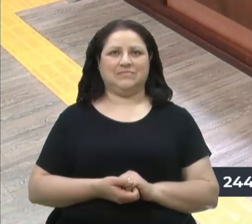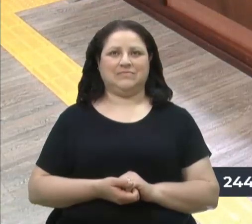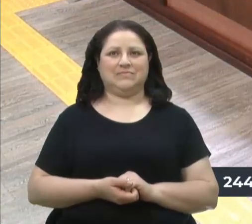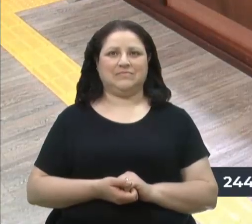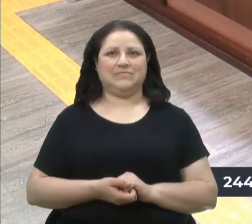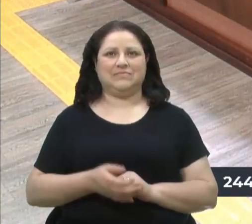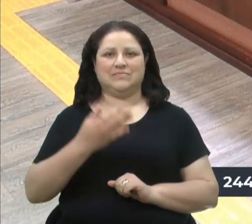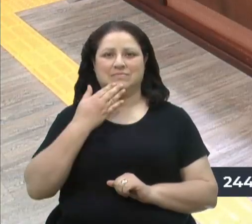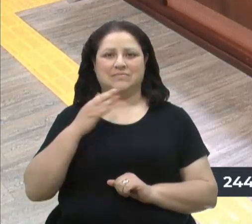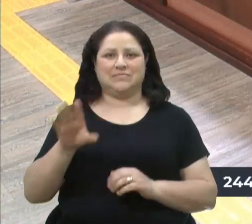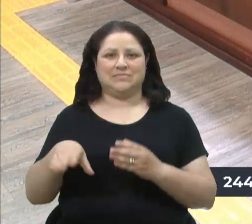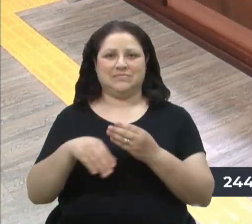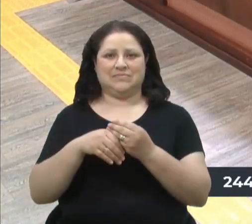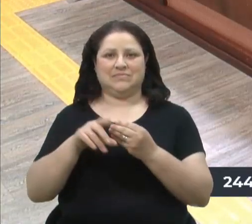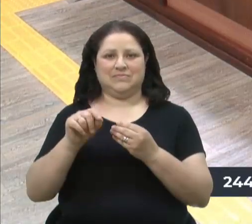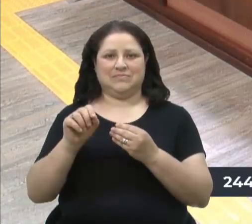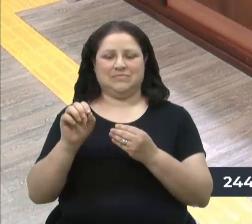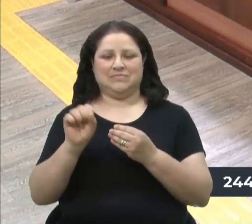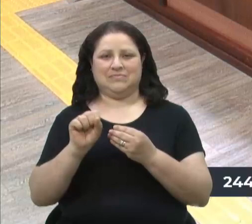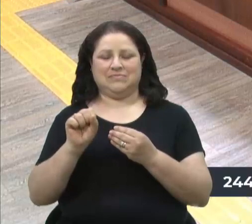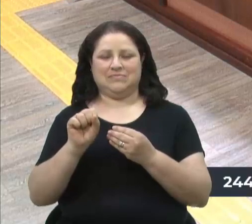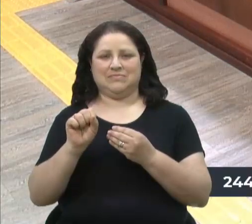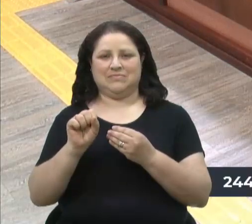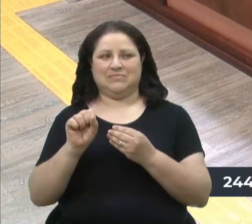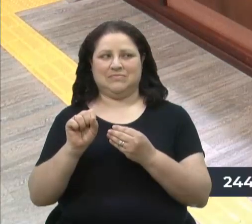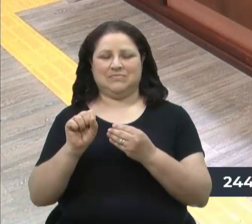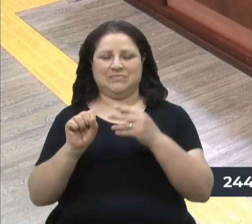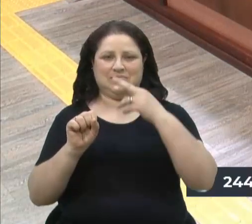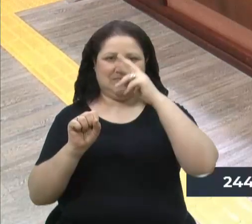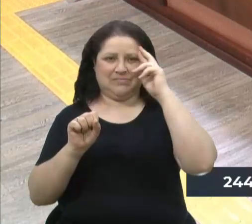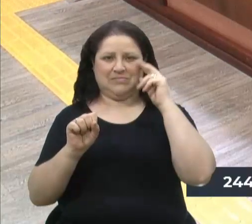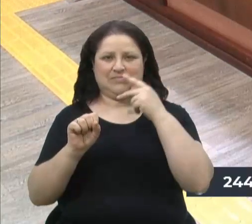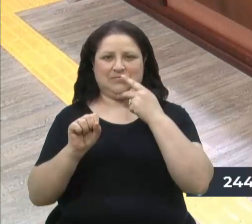Vereador, se me permitir uma parte de 10 segundinhos.